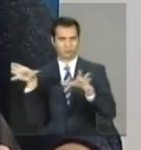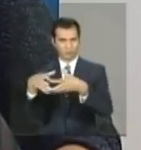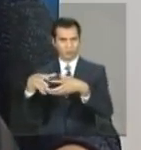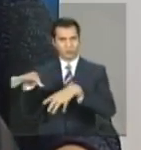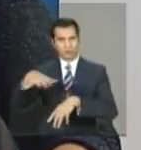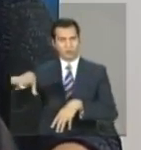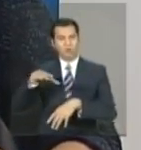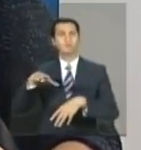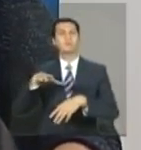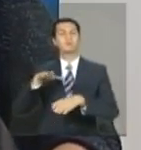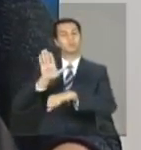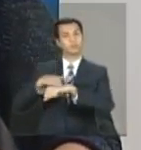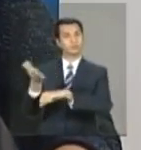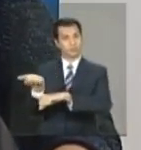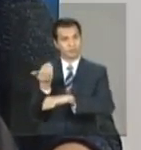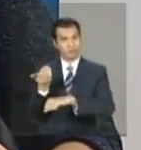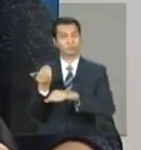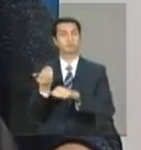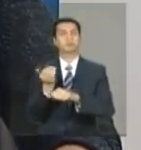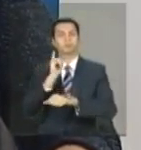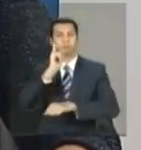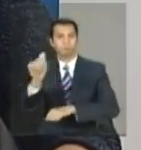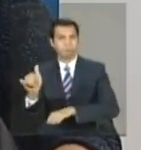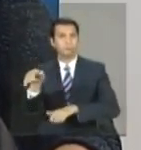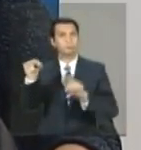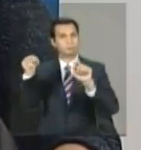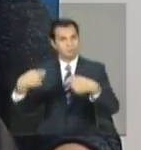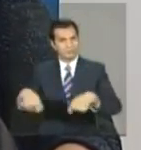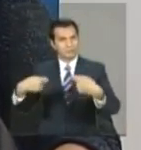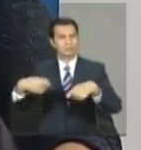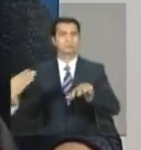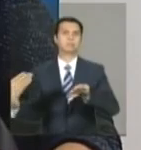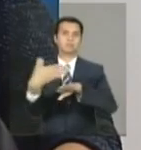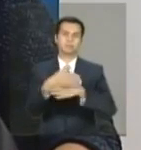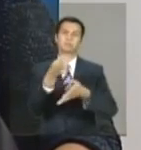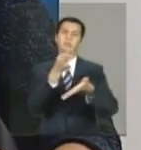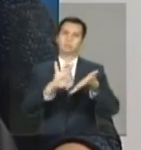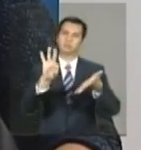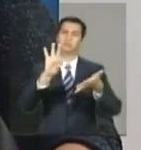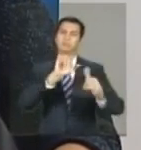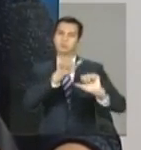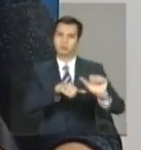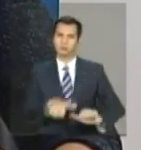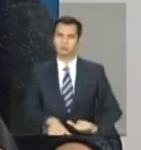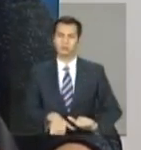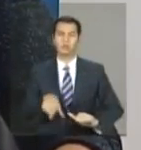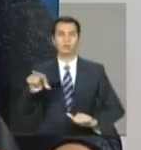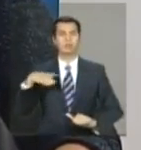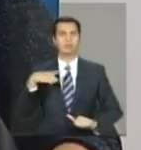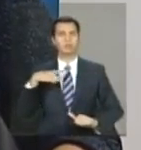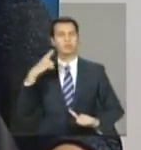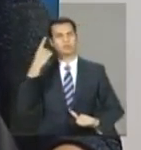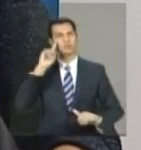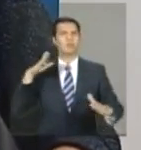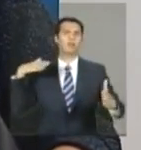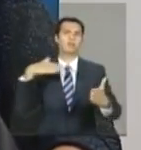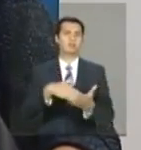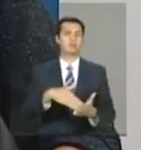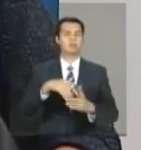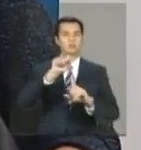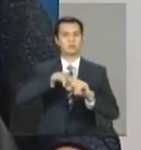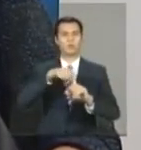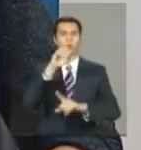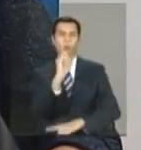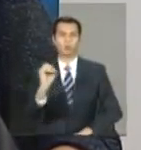chance, um último momento de que elas procedam à atualização de seus cadastros. Elas têm o prazo até outubro para fazer essa